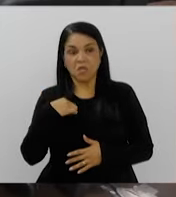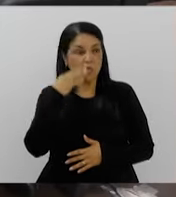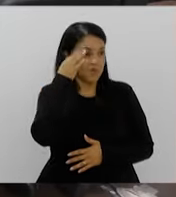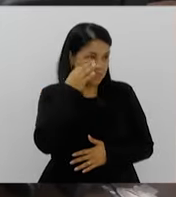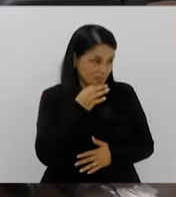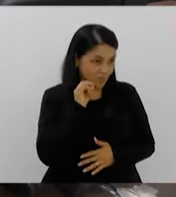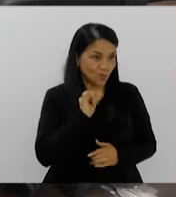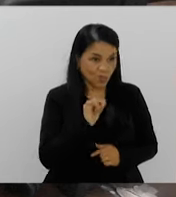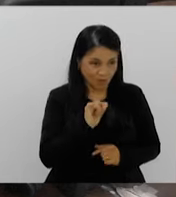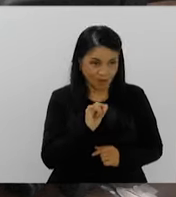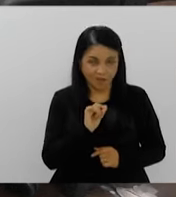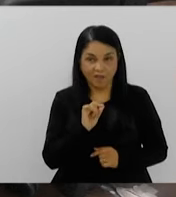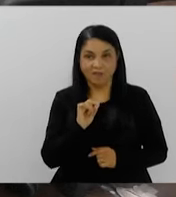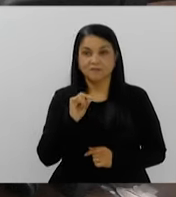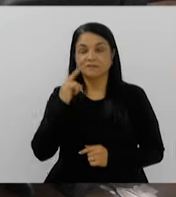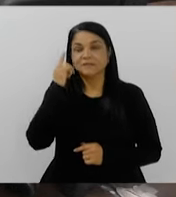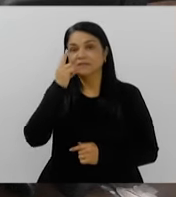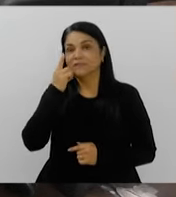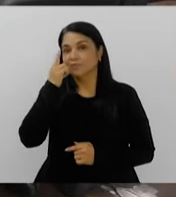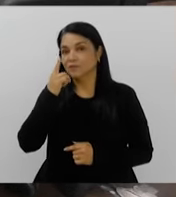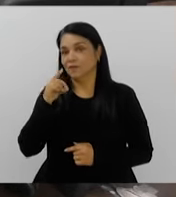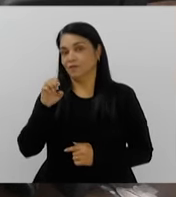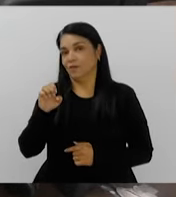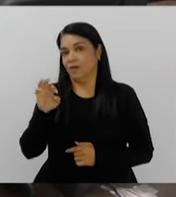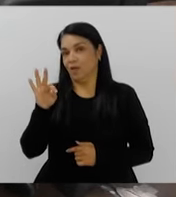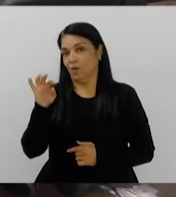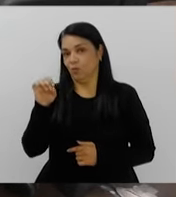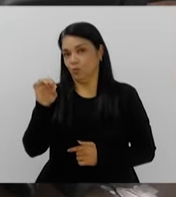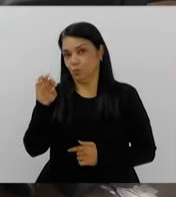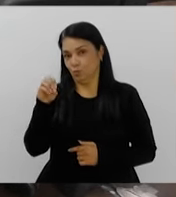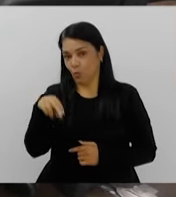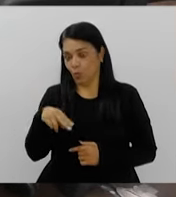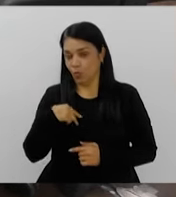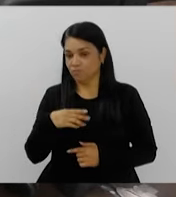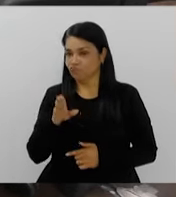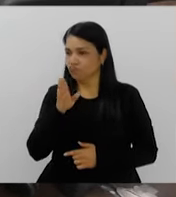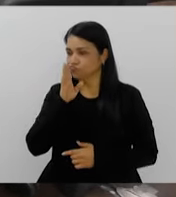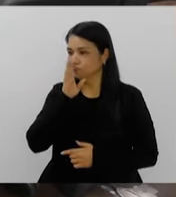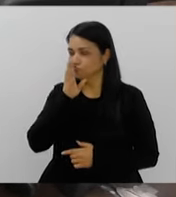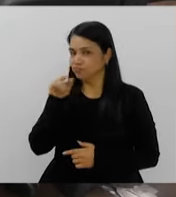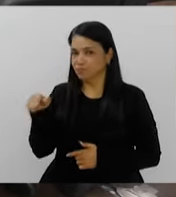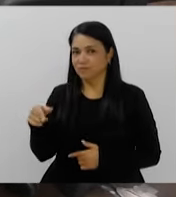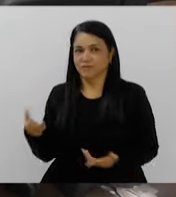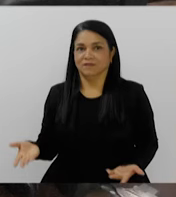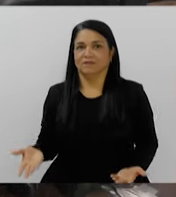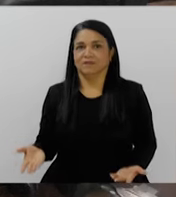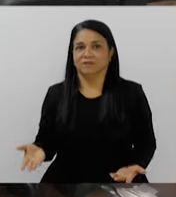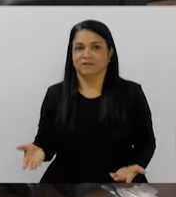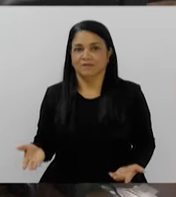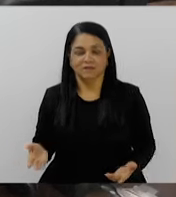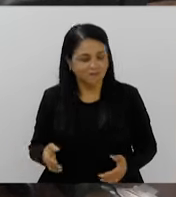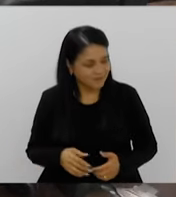veio do deputado Cristo, né? Não me perturbe o Cristo, né?